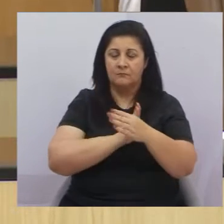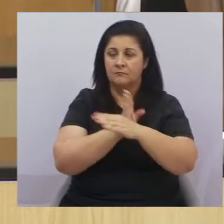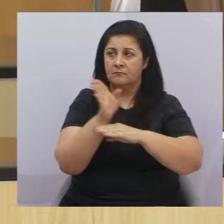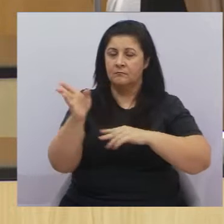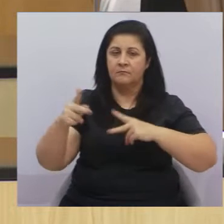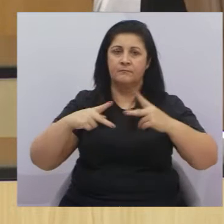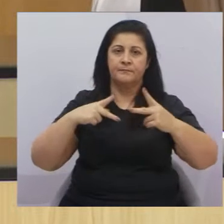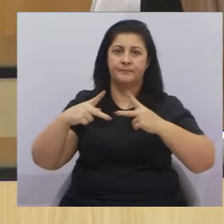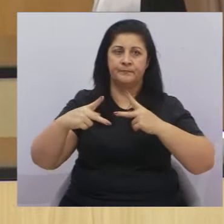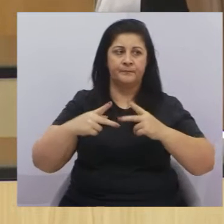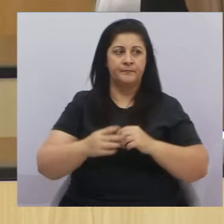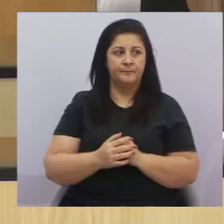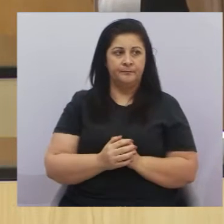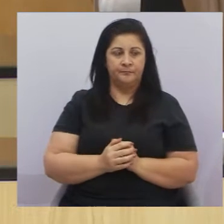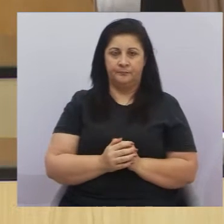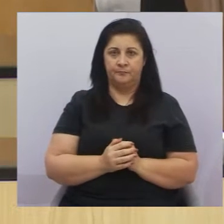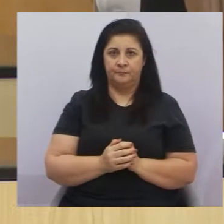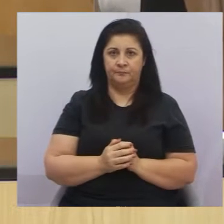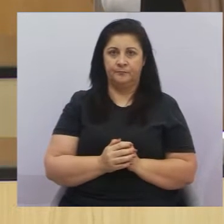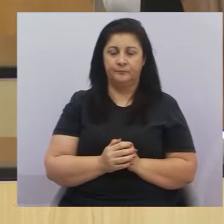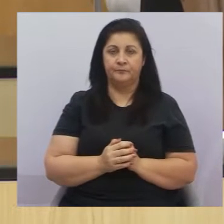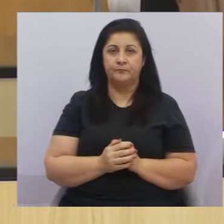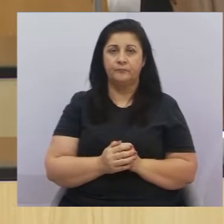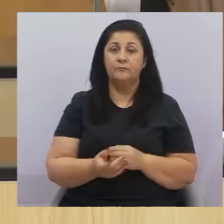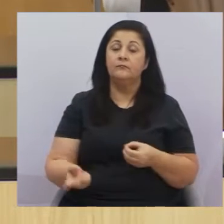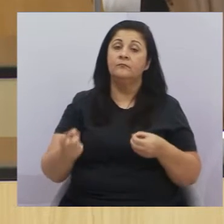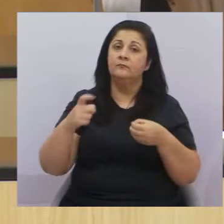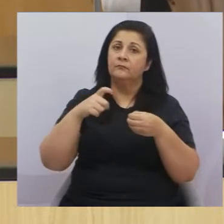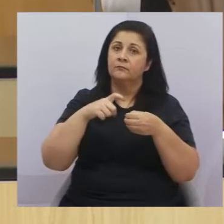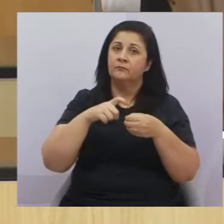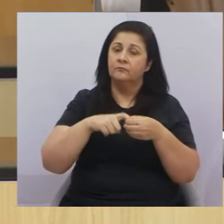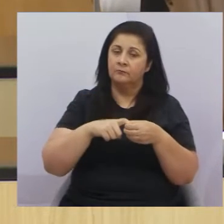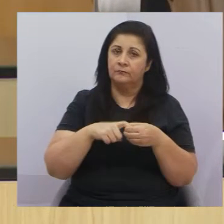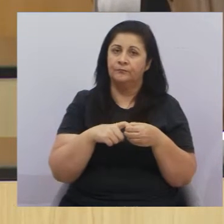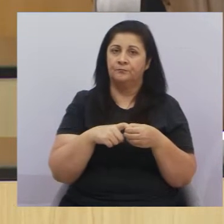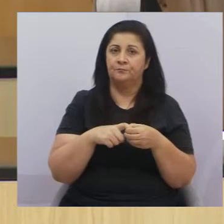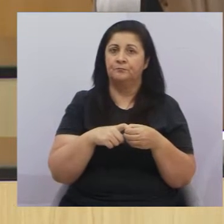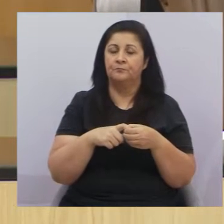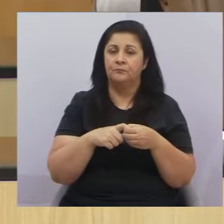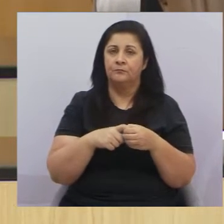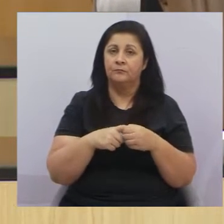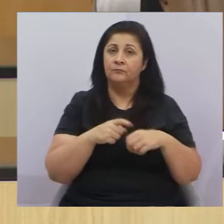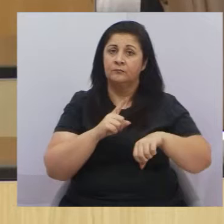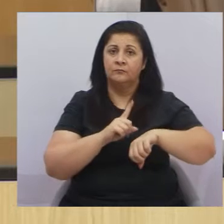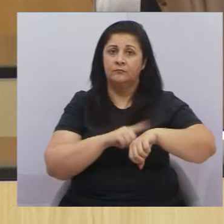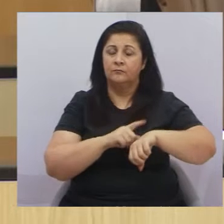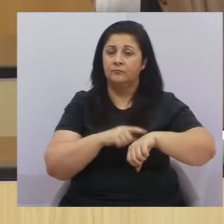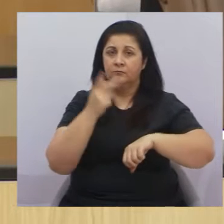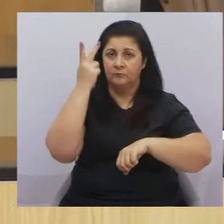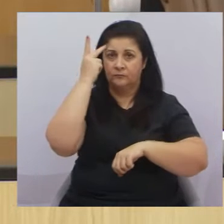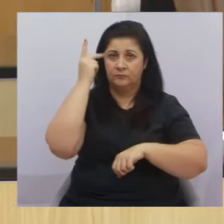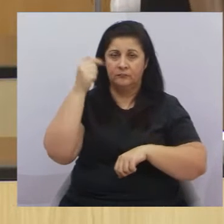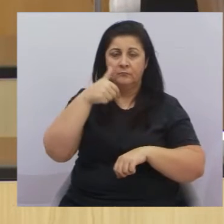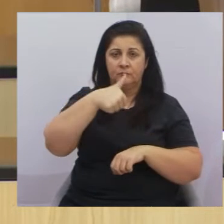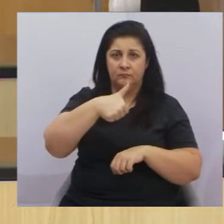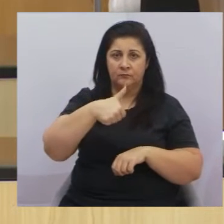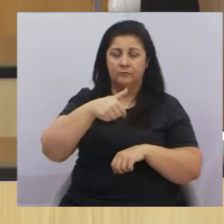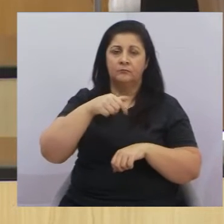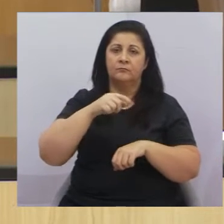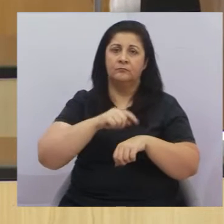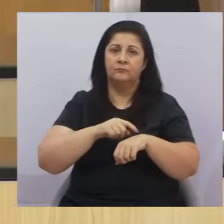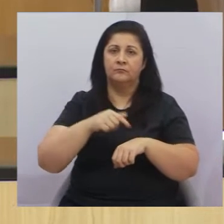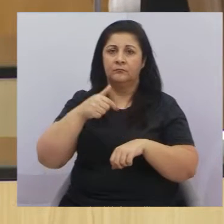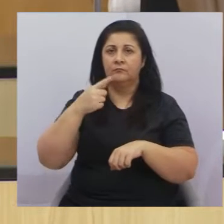dos Campos, Vila Ema, volte a ter o horário das 7h10.